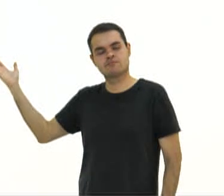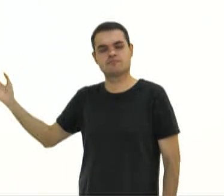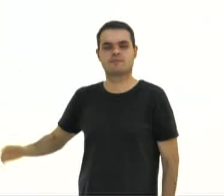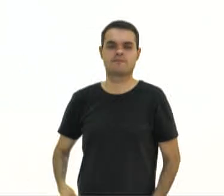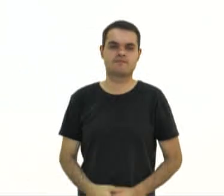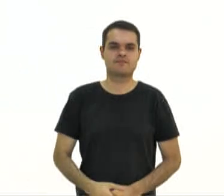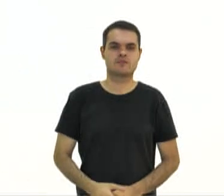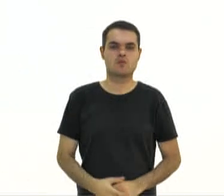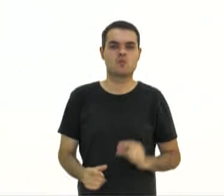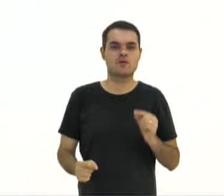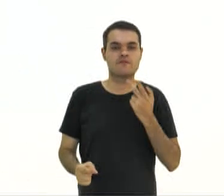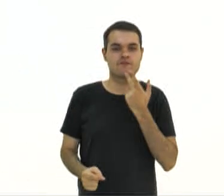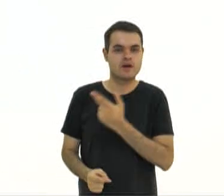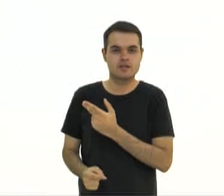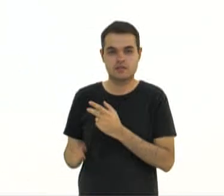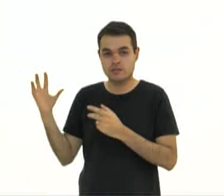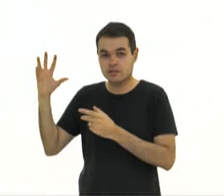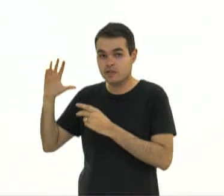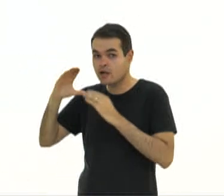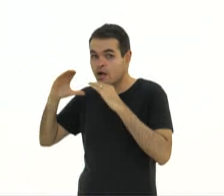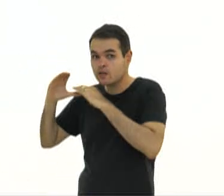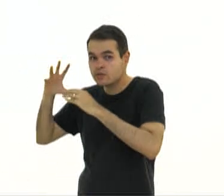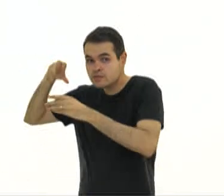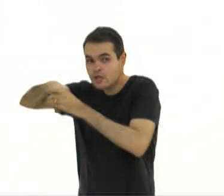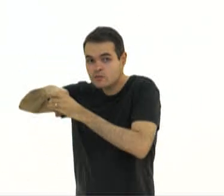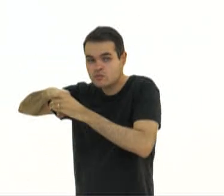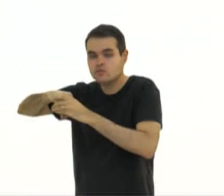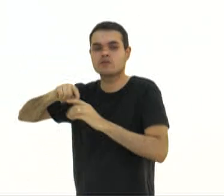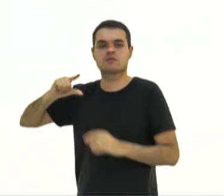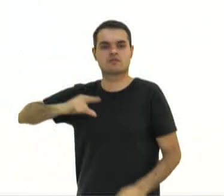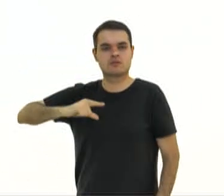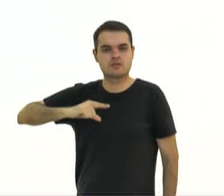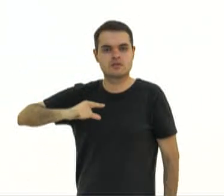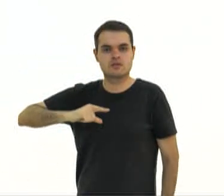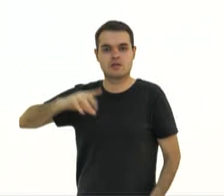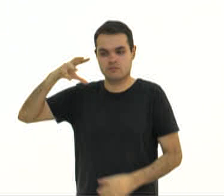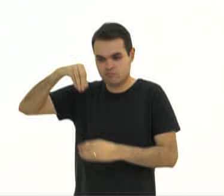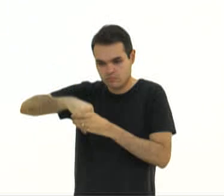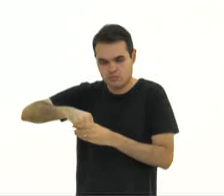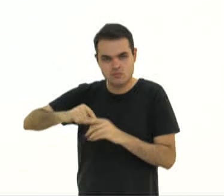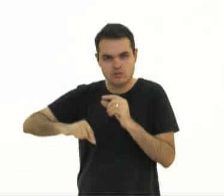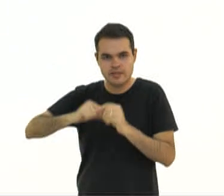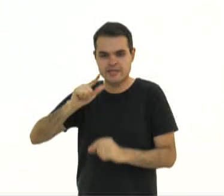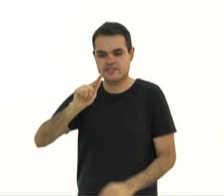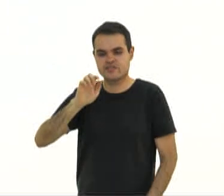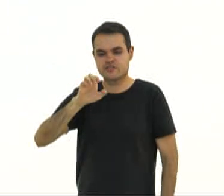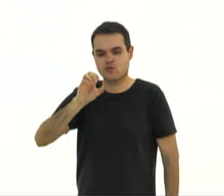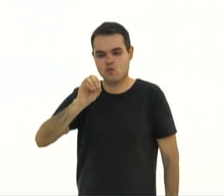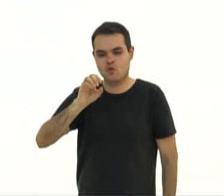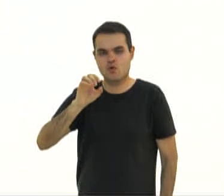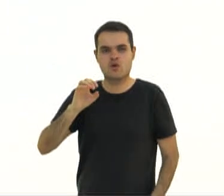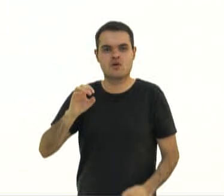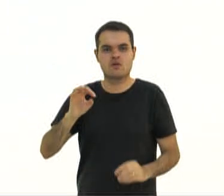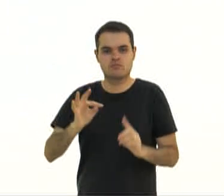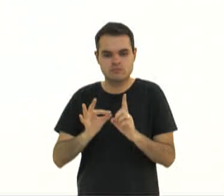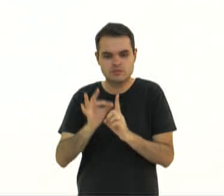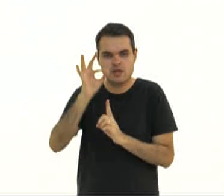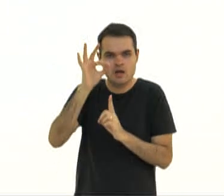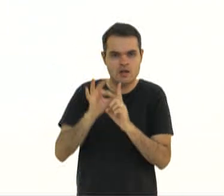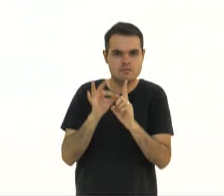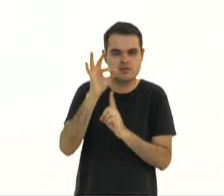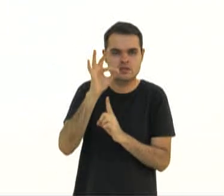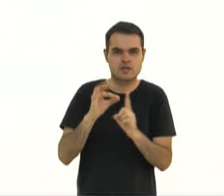fala para nós? O calor que vem de dentro. Por dentro da captação da energia geotérmica. Ele numerou aqui